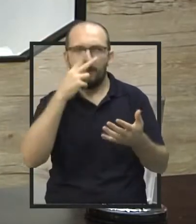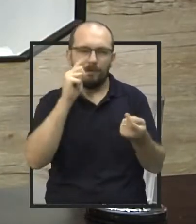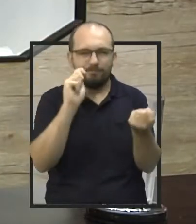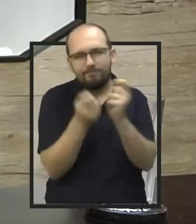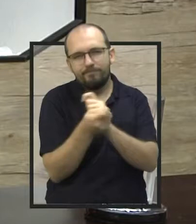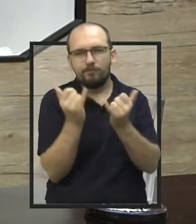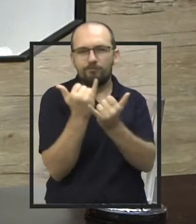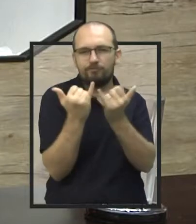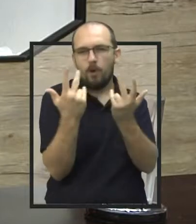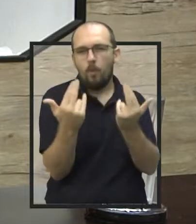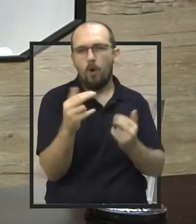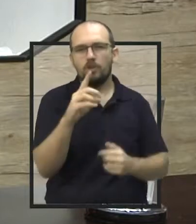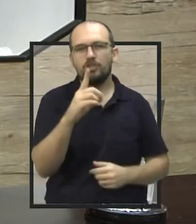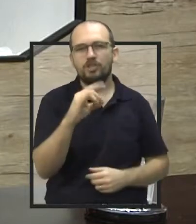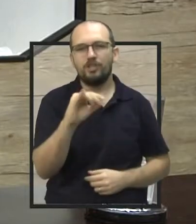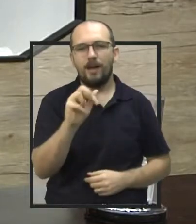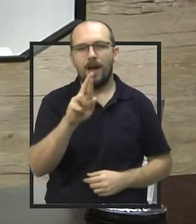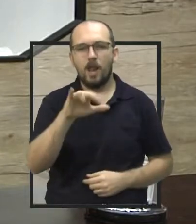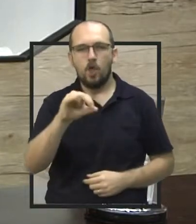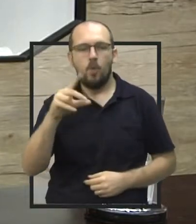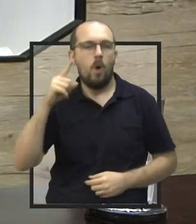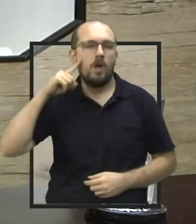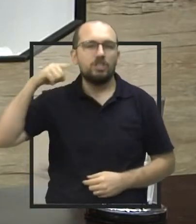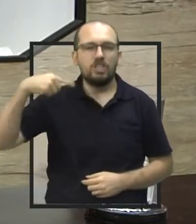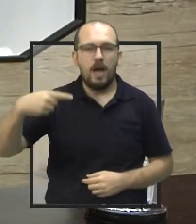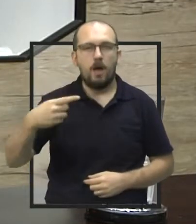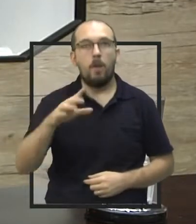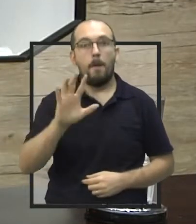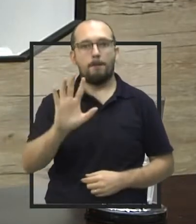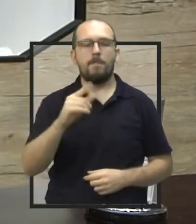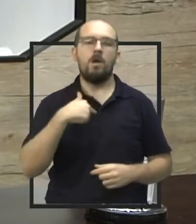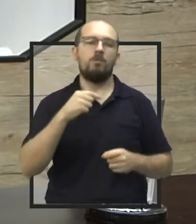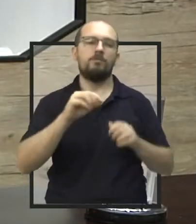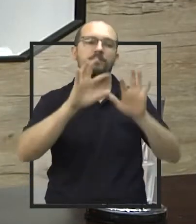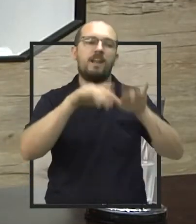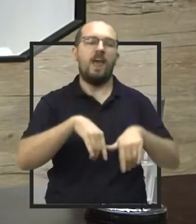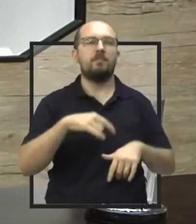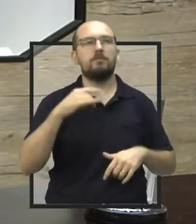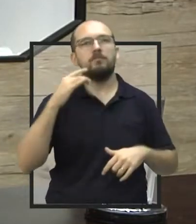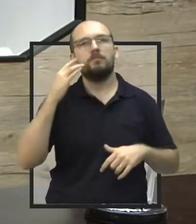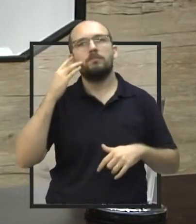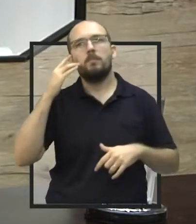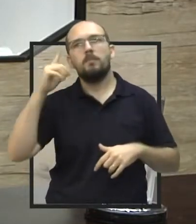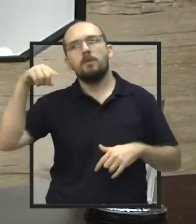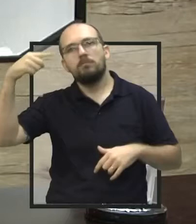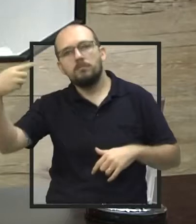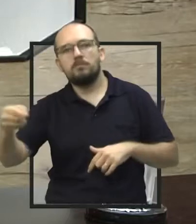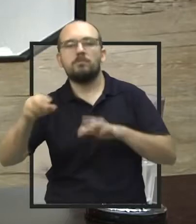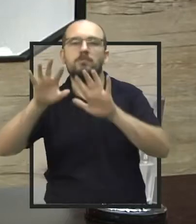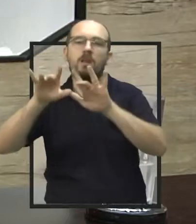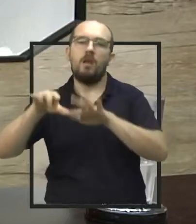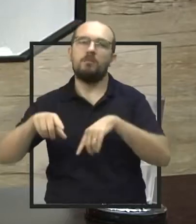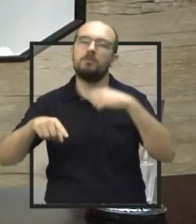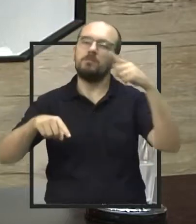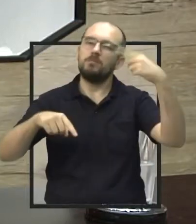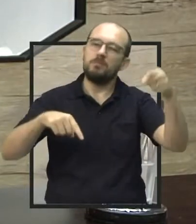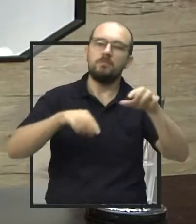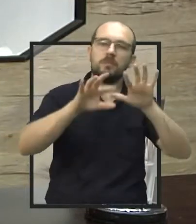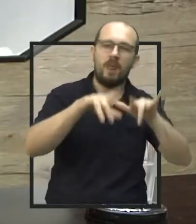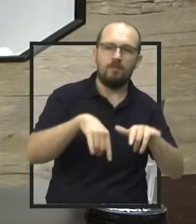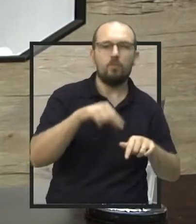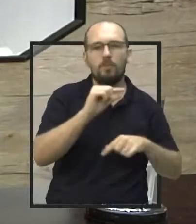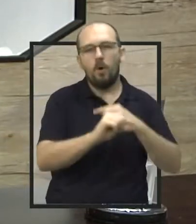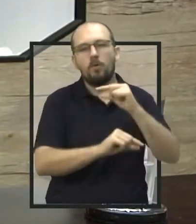surtada, digamos assim, né, entre aspas. E você coloca as suas experiências aqui no livro quase como se fosse um diário,